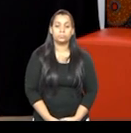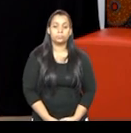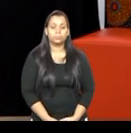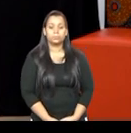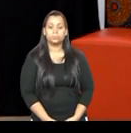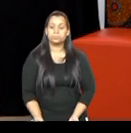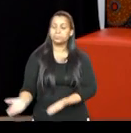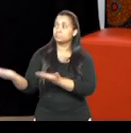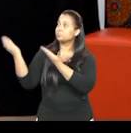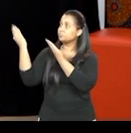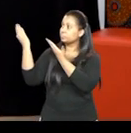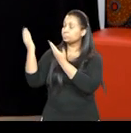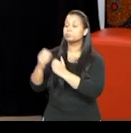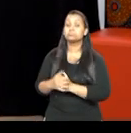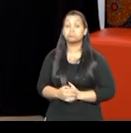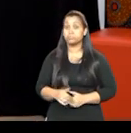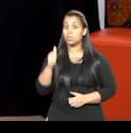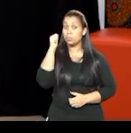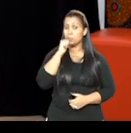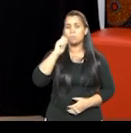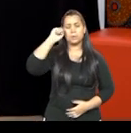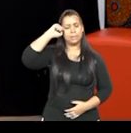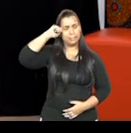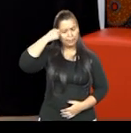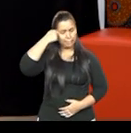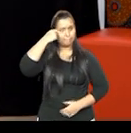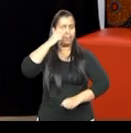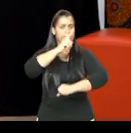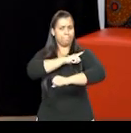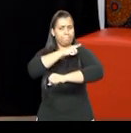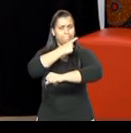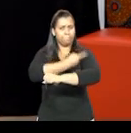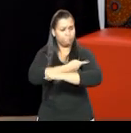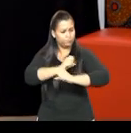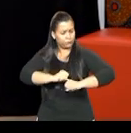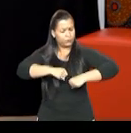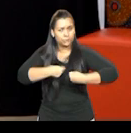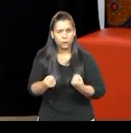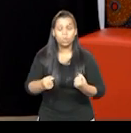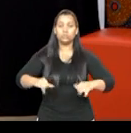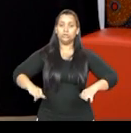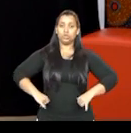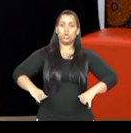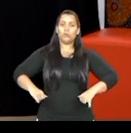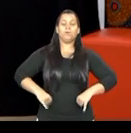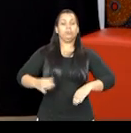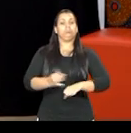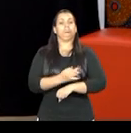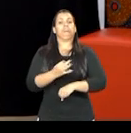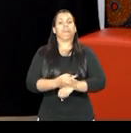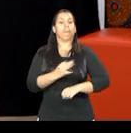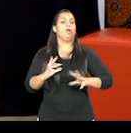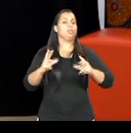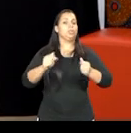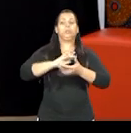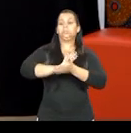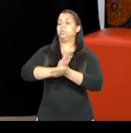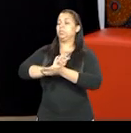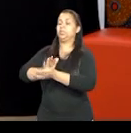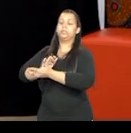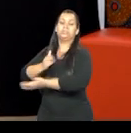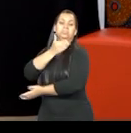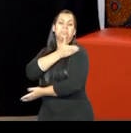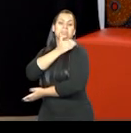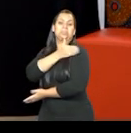Elza Soares, uma mulher negra, forte, que sofreu e sobreviveu a todo preconceito e